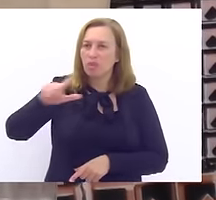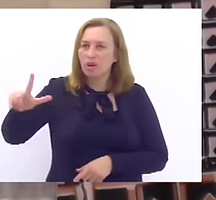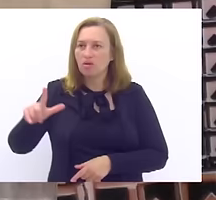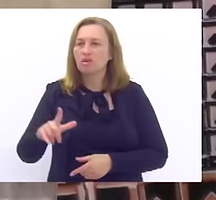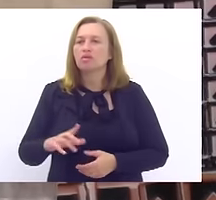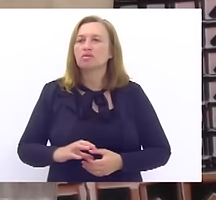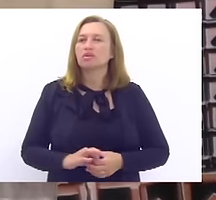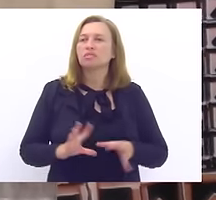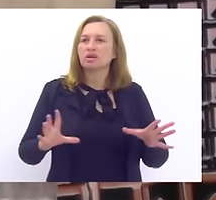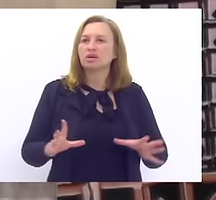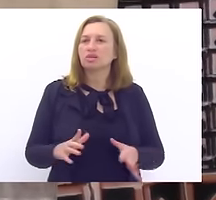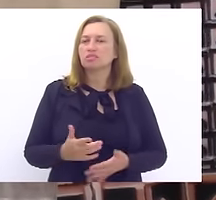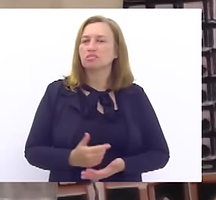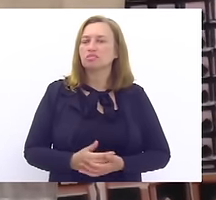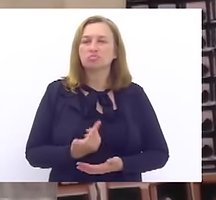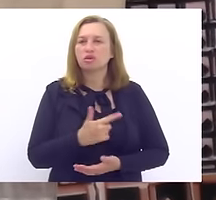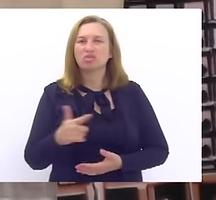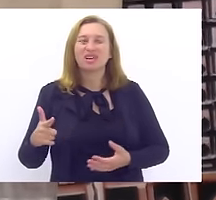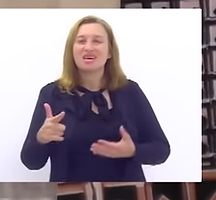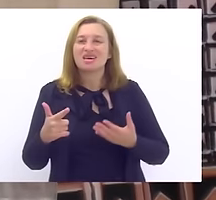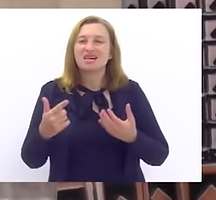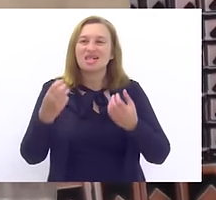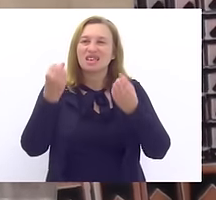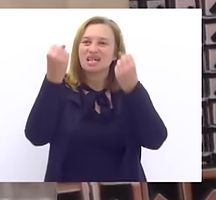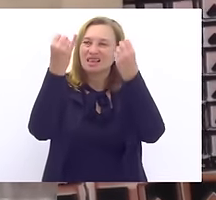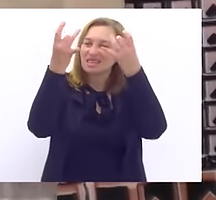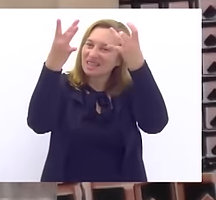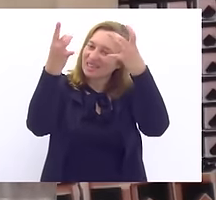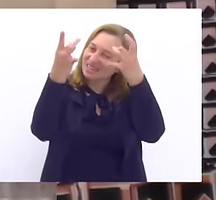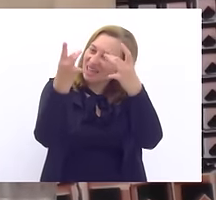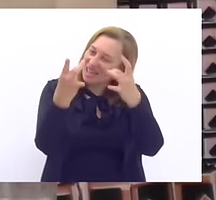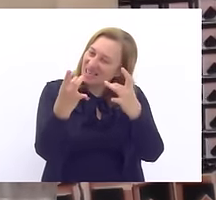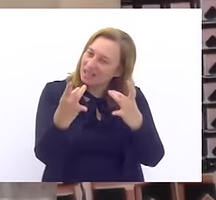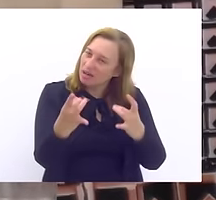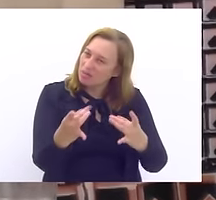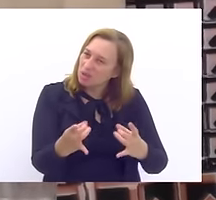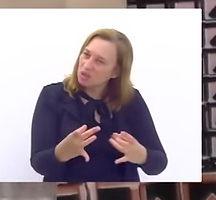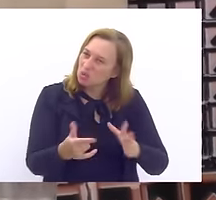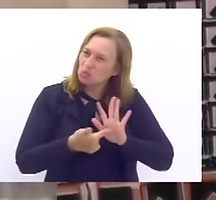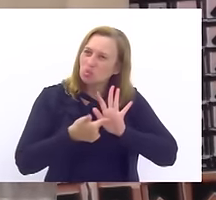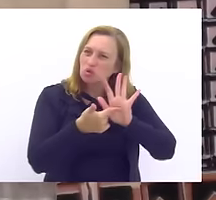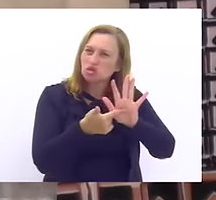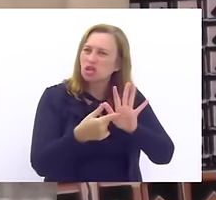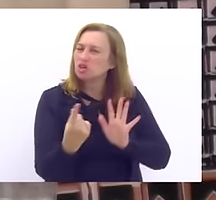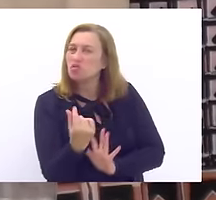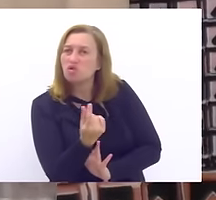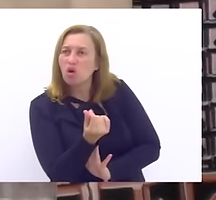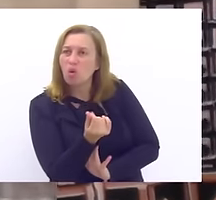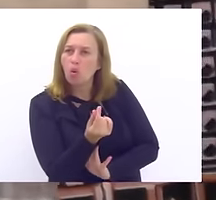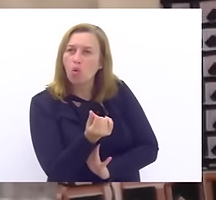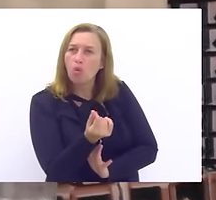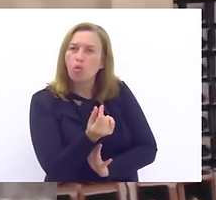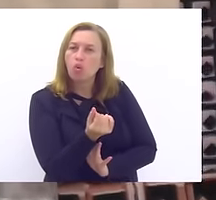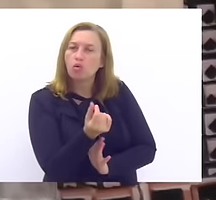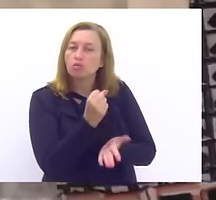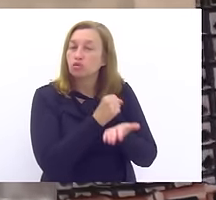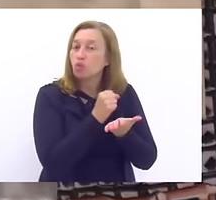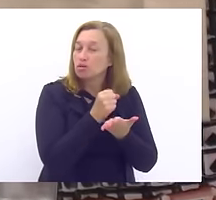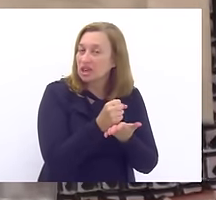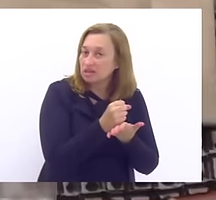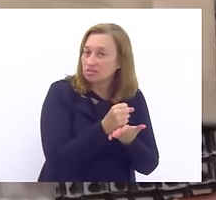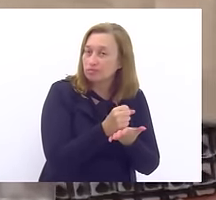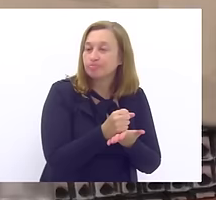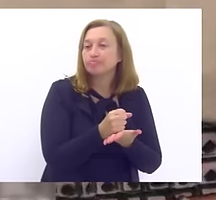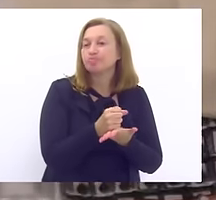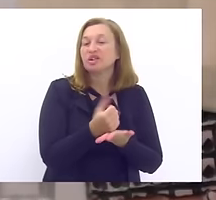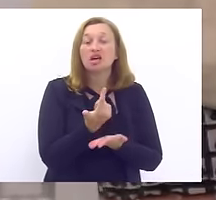considerando que não há clareza demonstrada No que diz respeito aos valores financeiros que envolve esse contrato